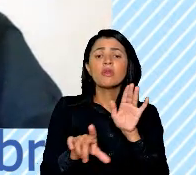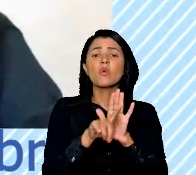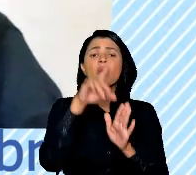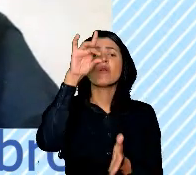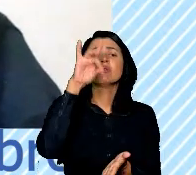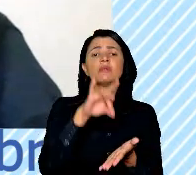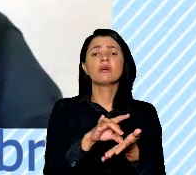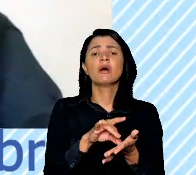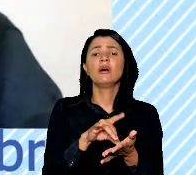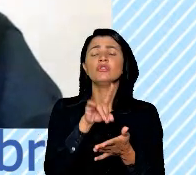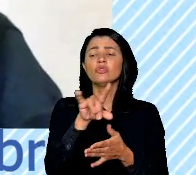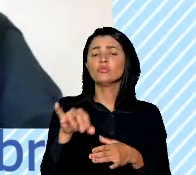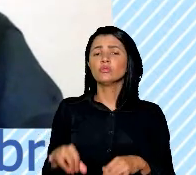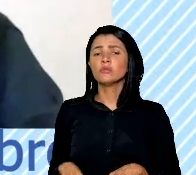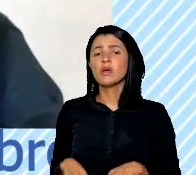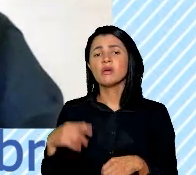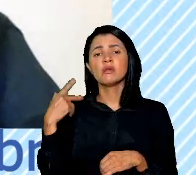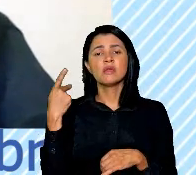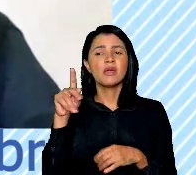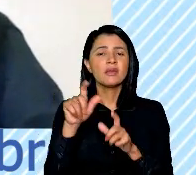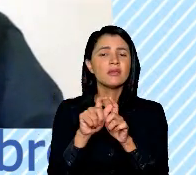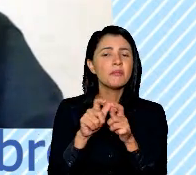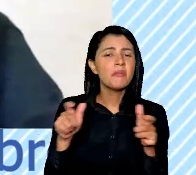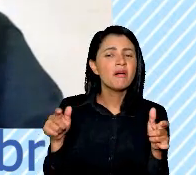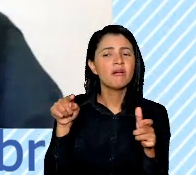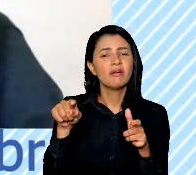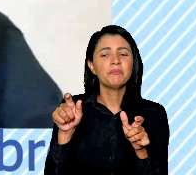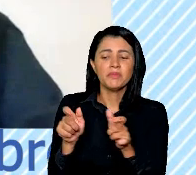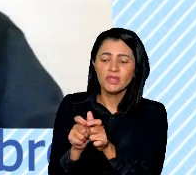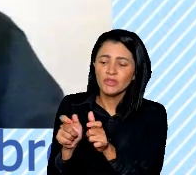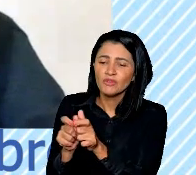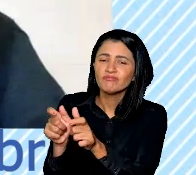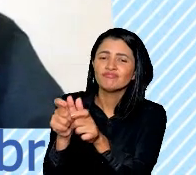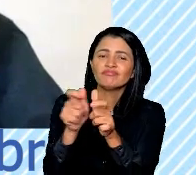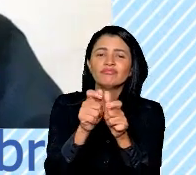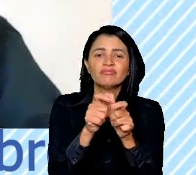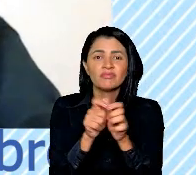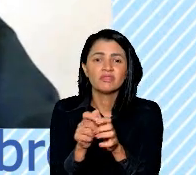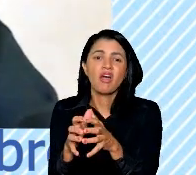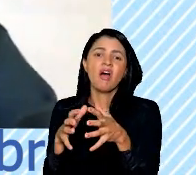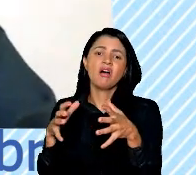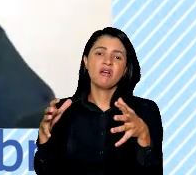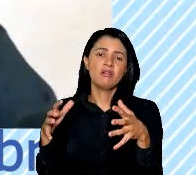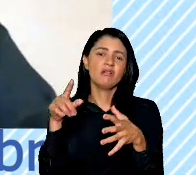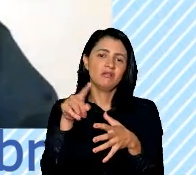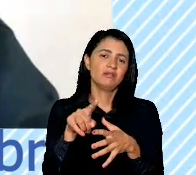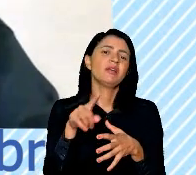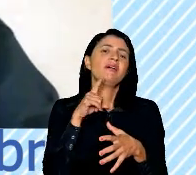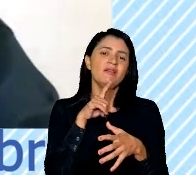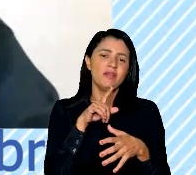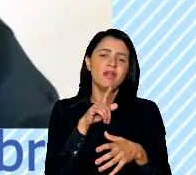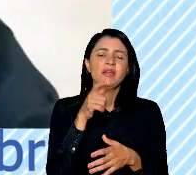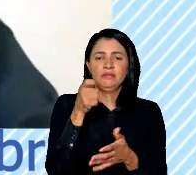realidade, o que passam essas maiorias minorizadas, e o Estado patriarcal ainda é muito